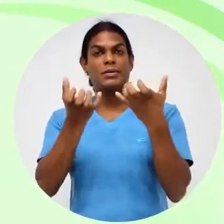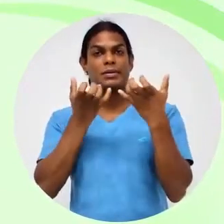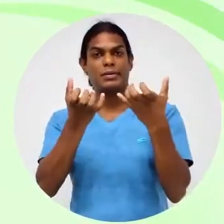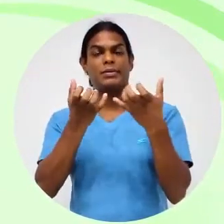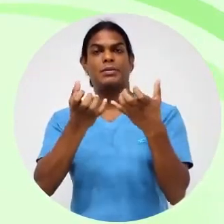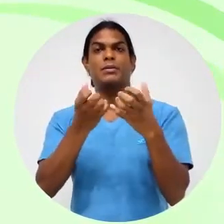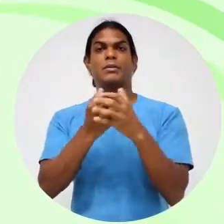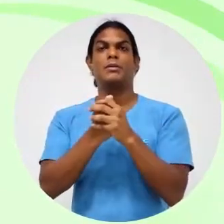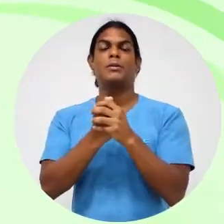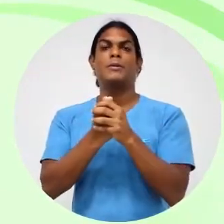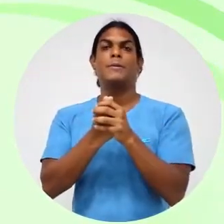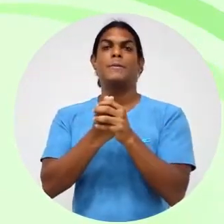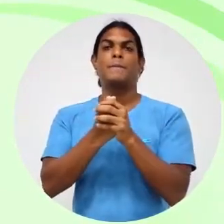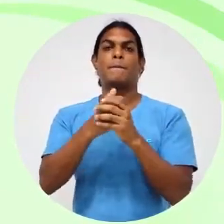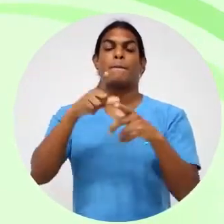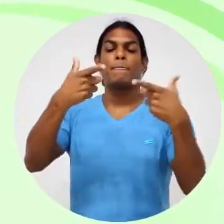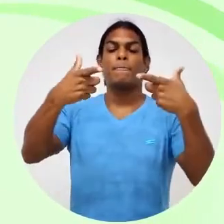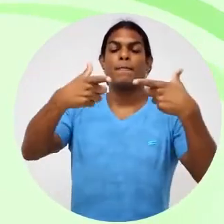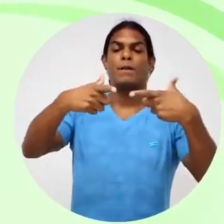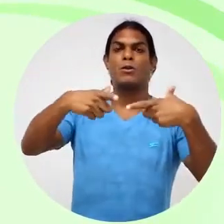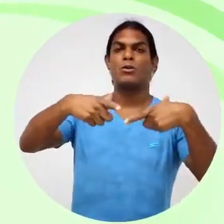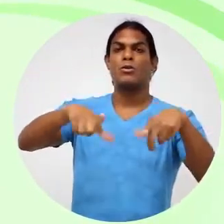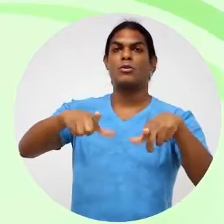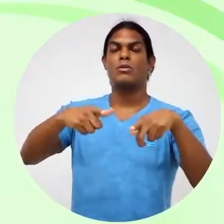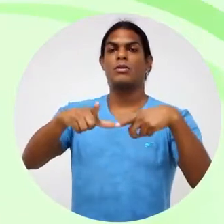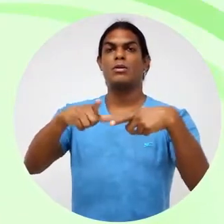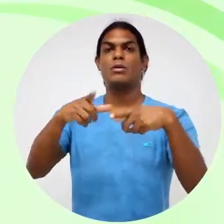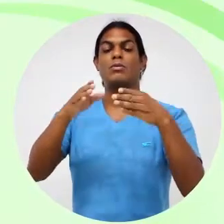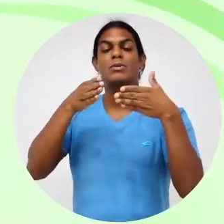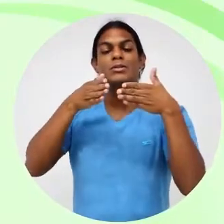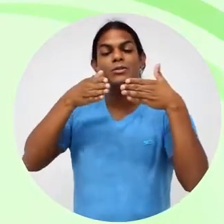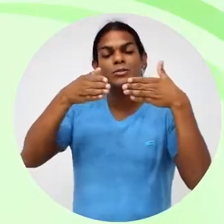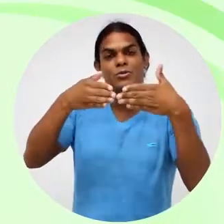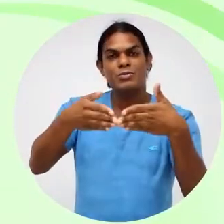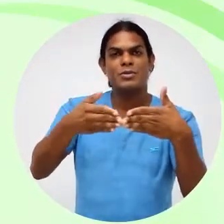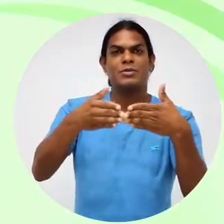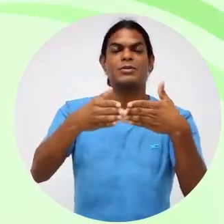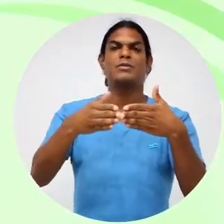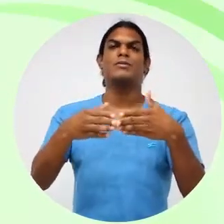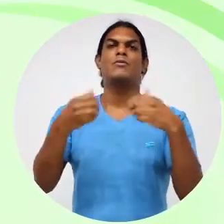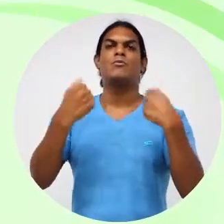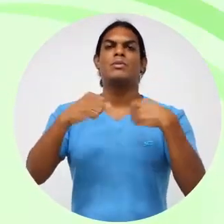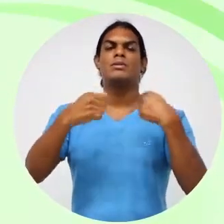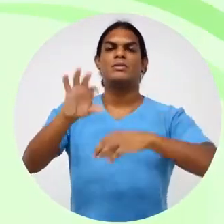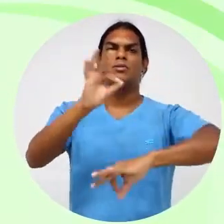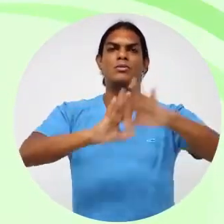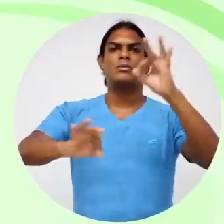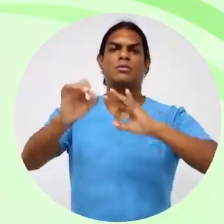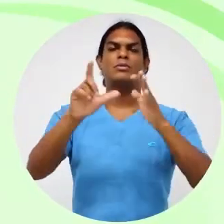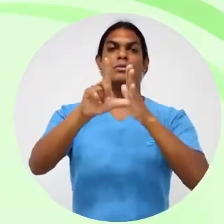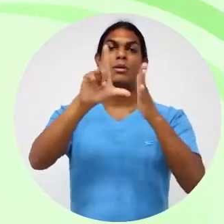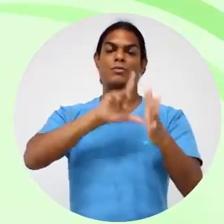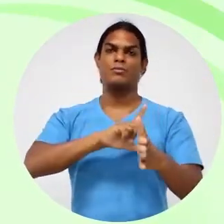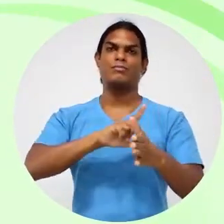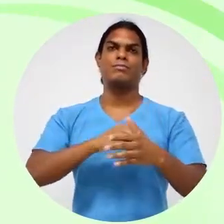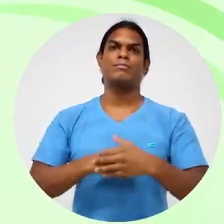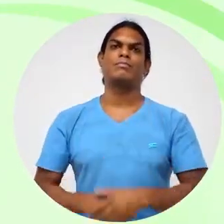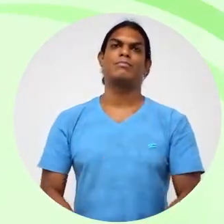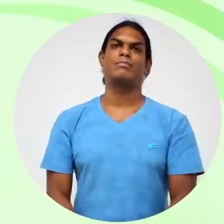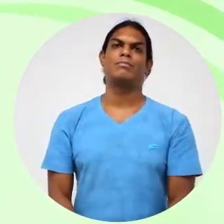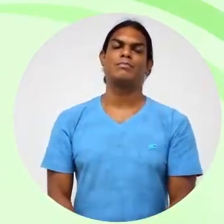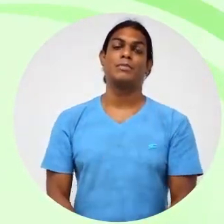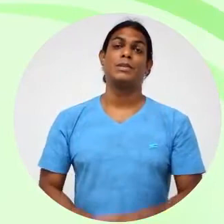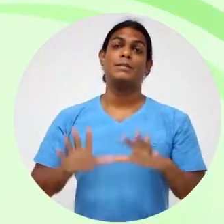ponto, eu preciso ajustar a minha intencionalidade antes de prepará-lo. Então, aqui finalizamos a